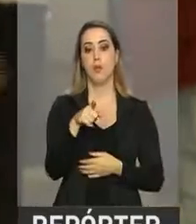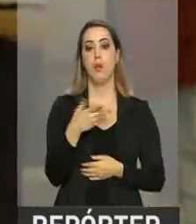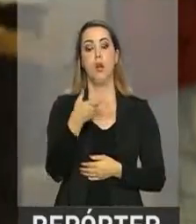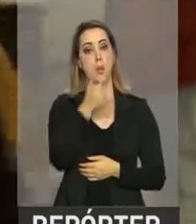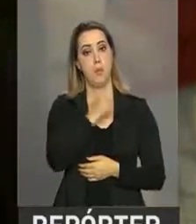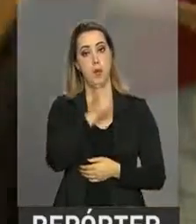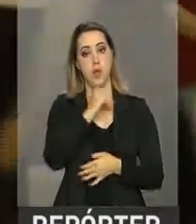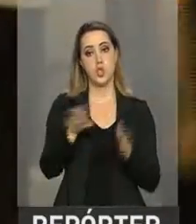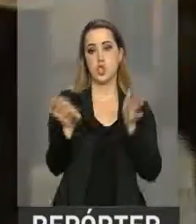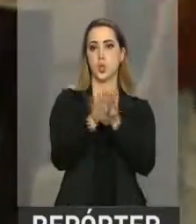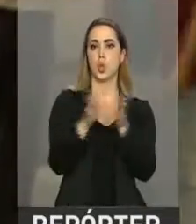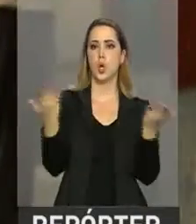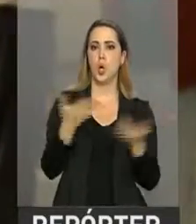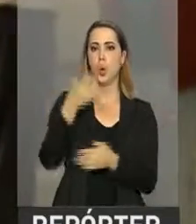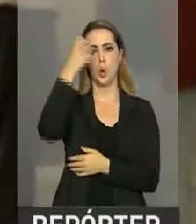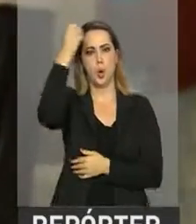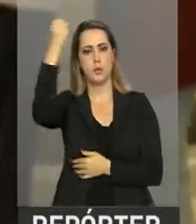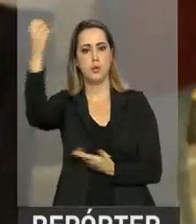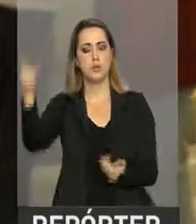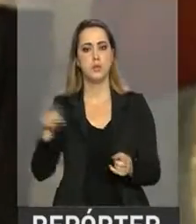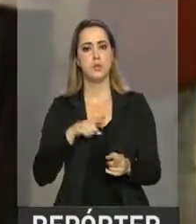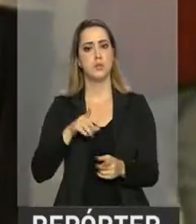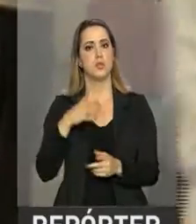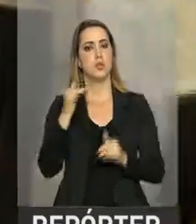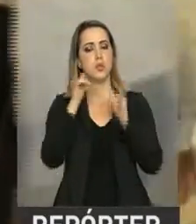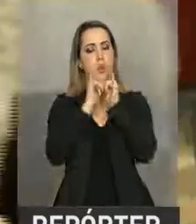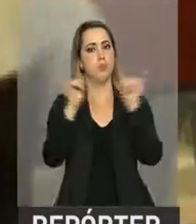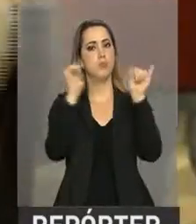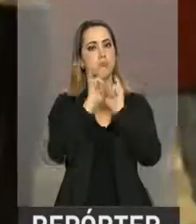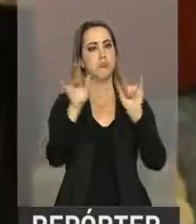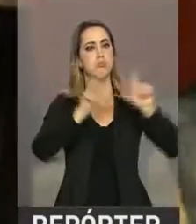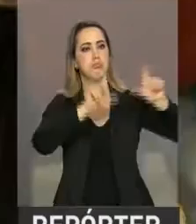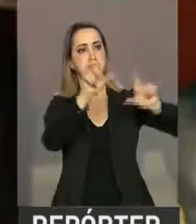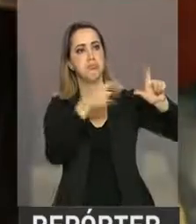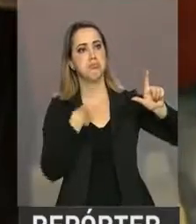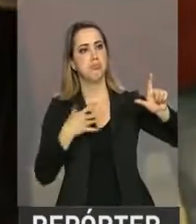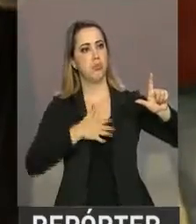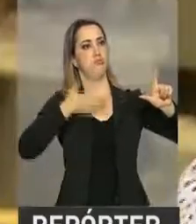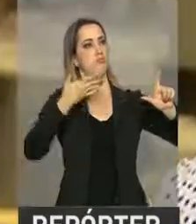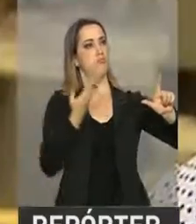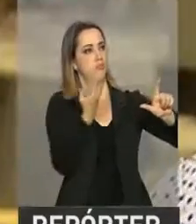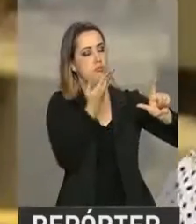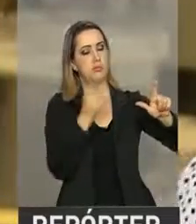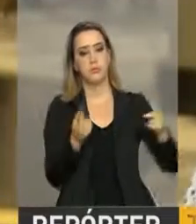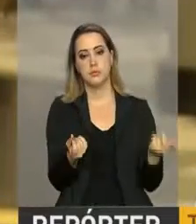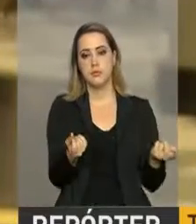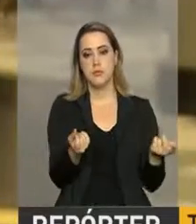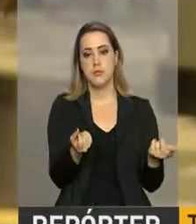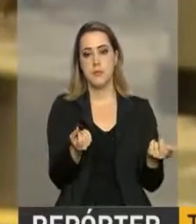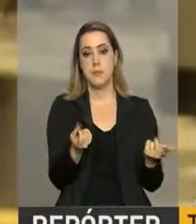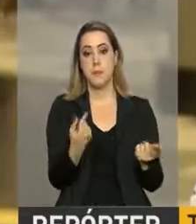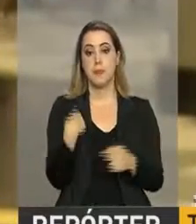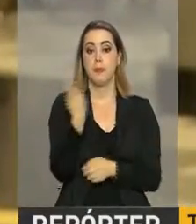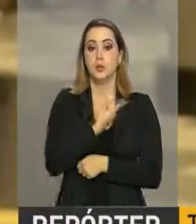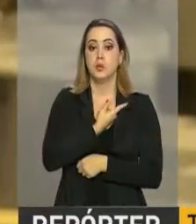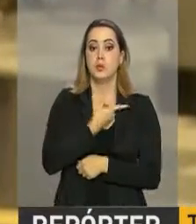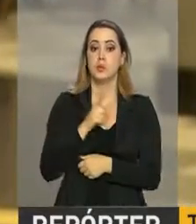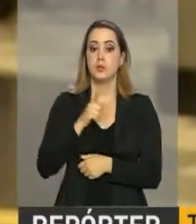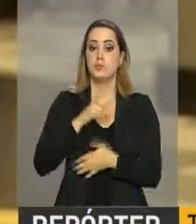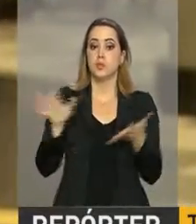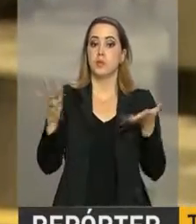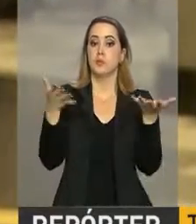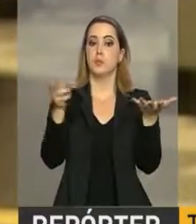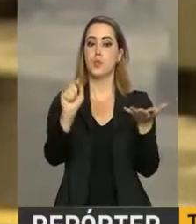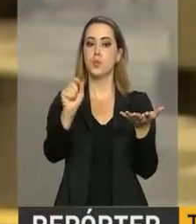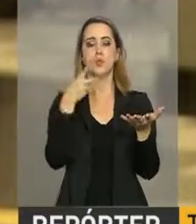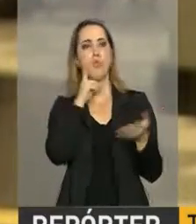acabou de chegar de viagem e a campanha chamou a atenção dela e da amiga. A partir do momento que a gente tem um estímulo como esse,